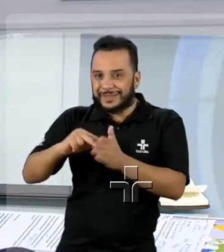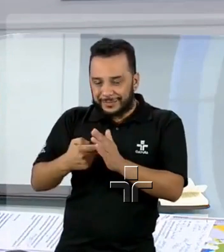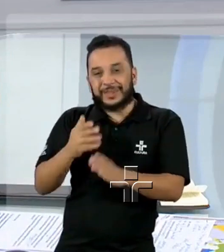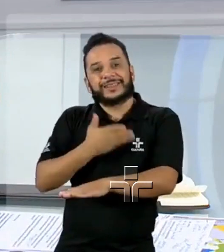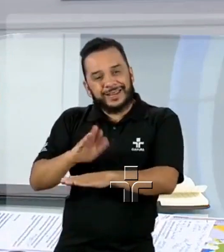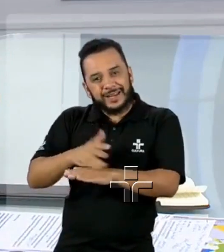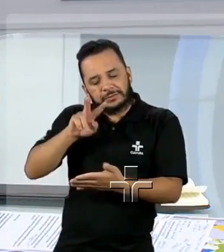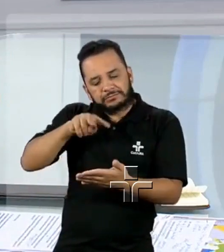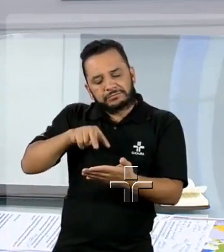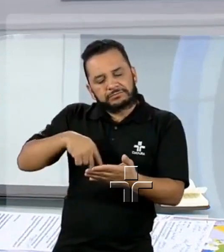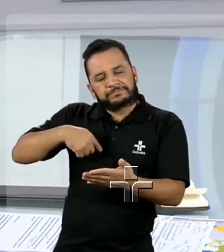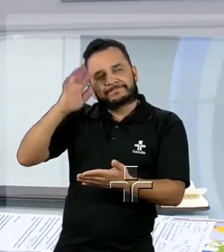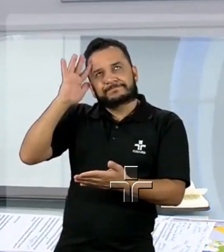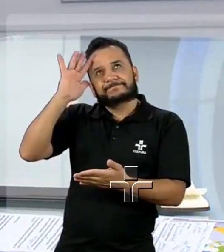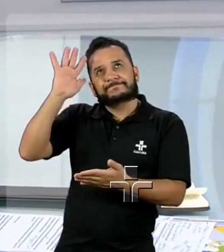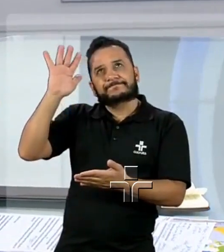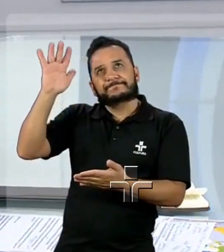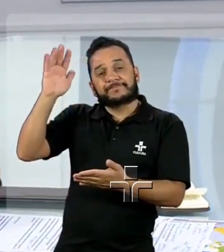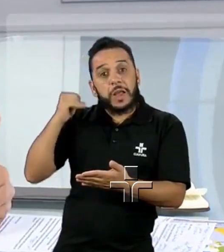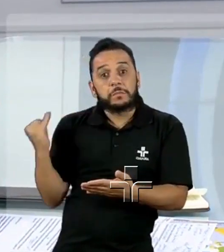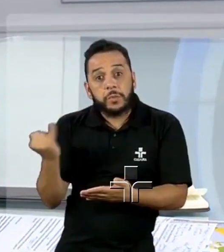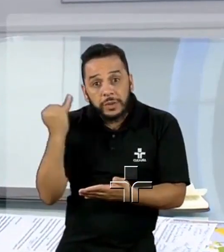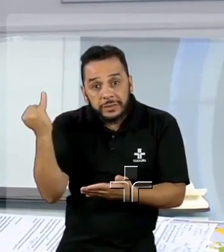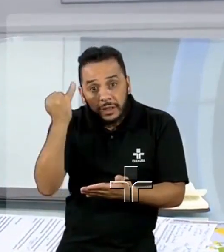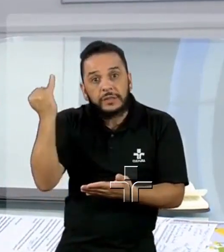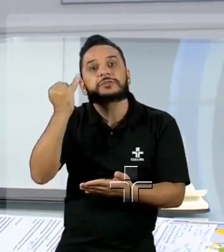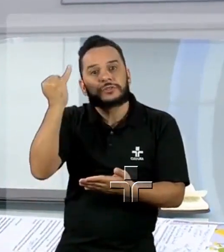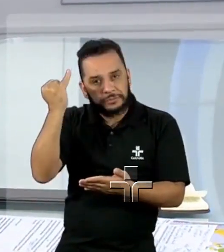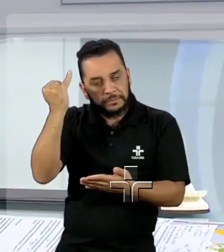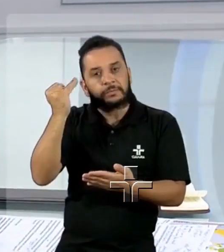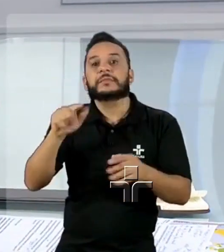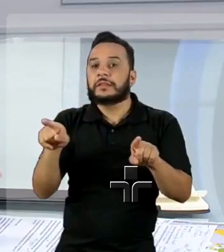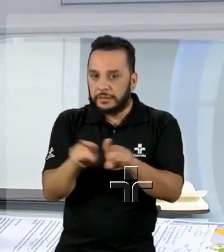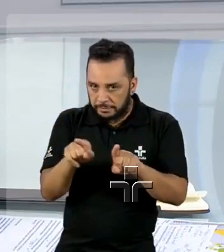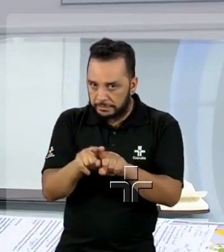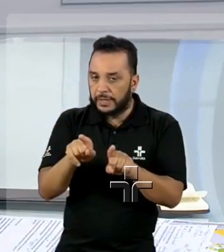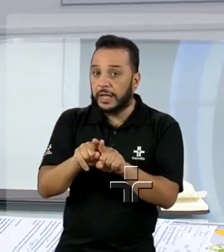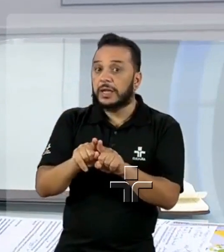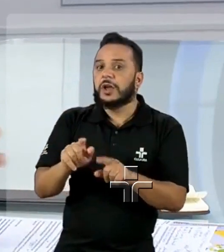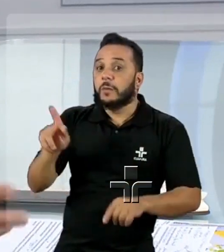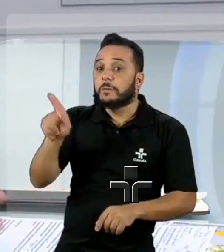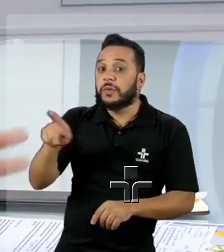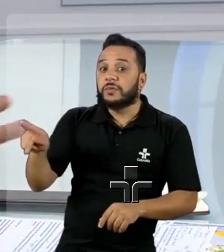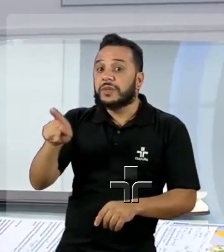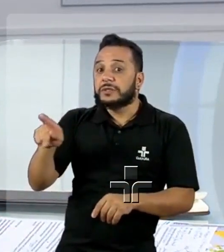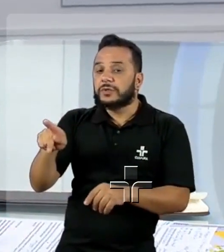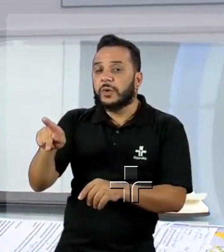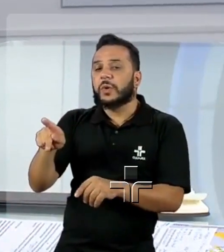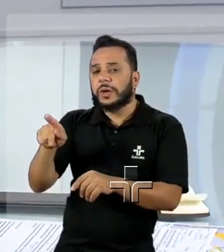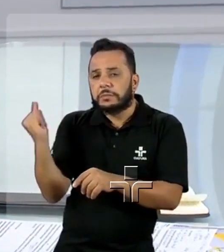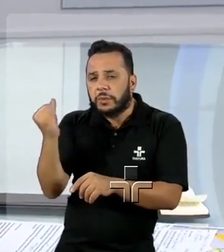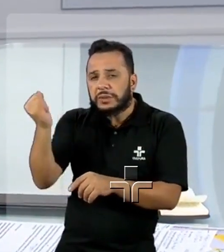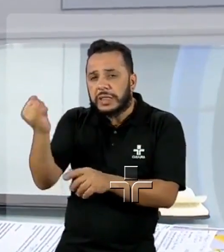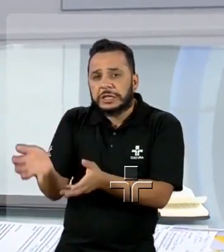muito importante, né? E isso exige muito um papel do professor, que eu considero muito importante aí,